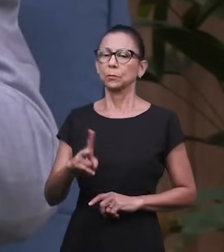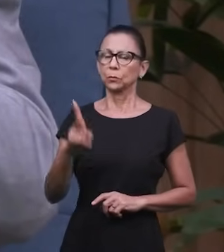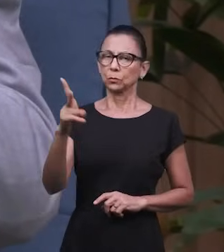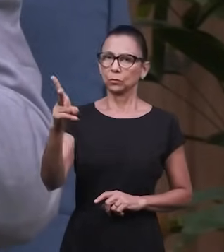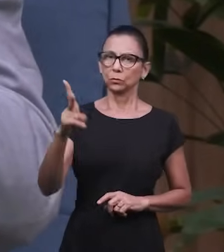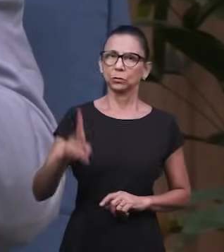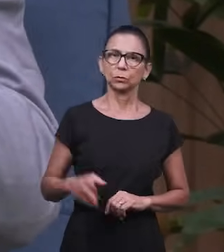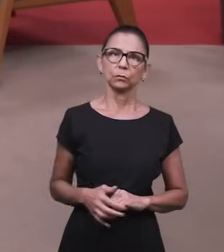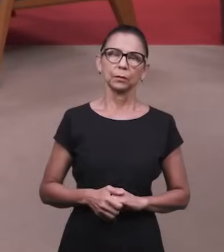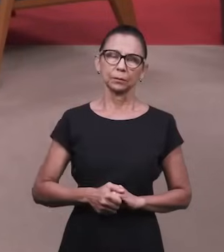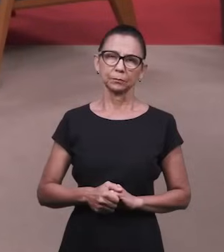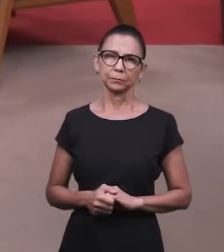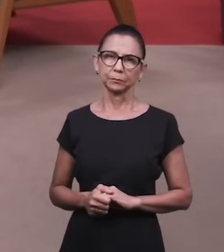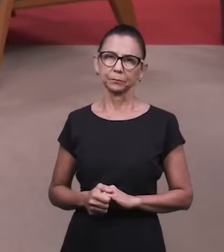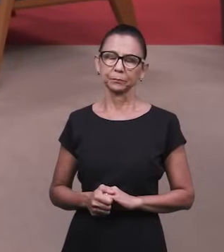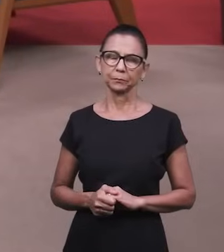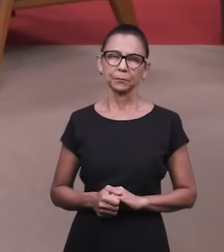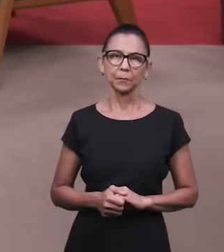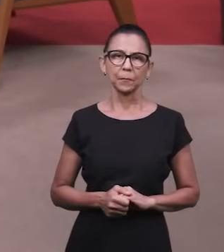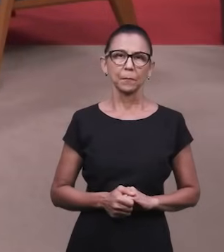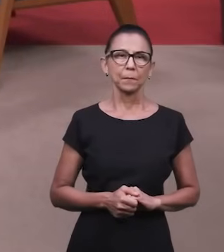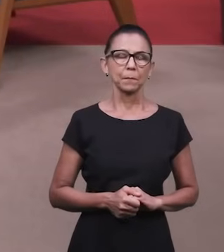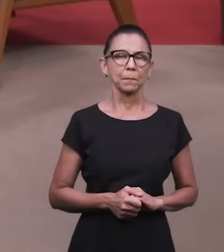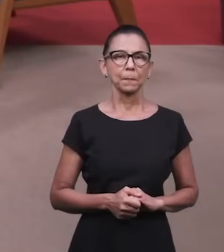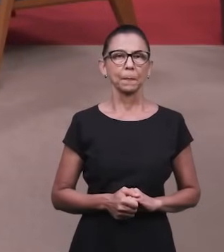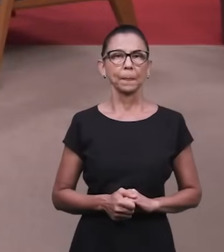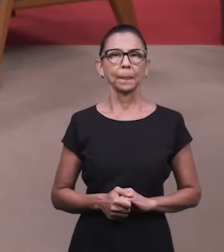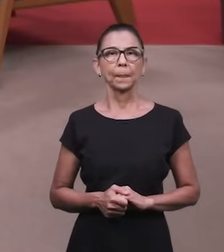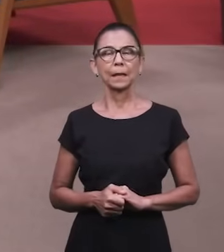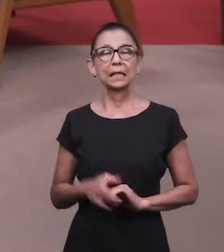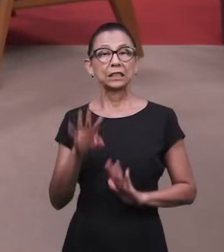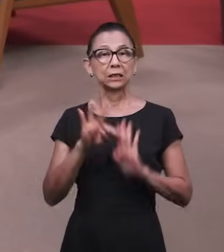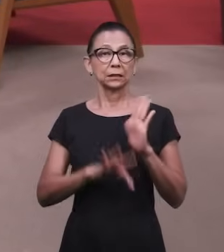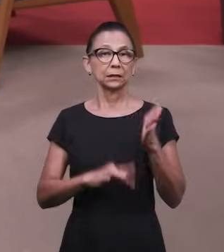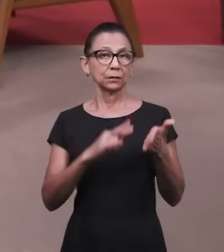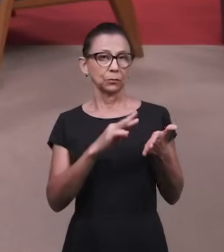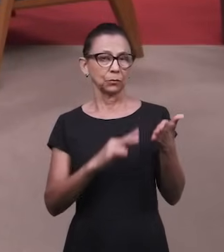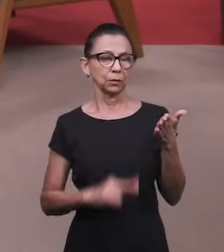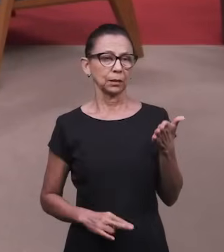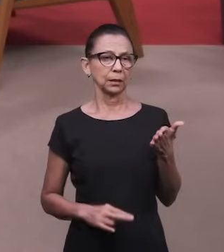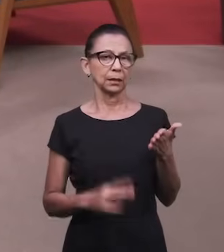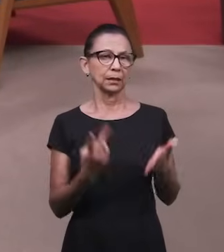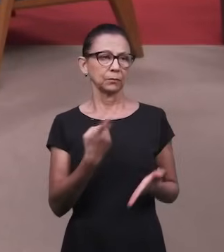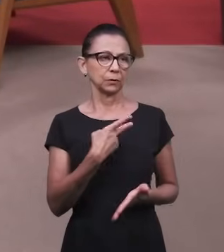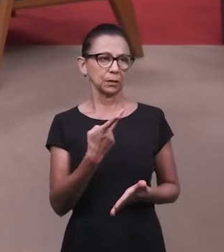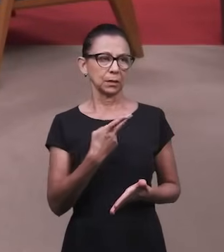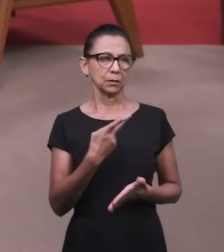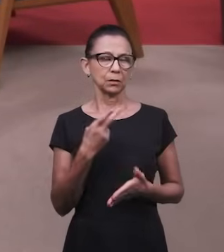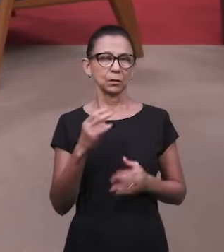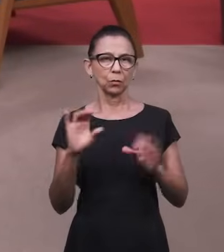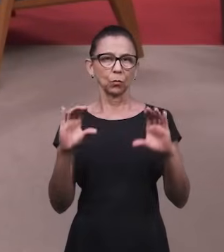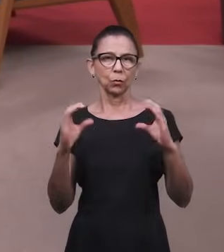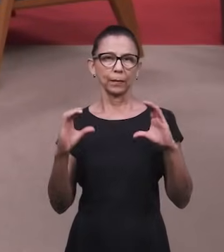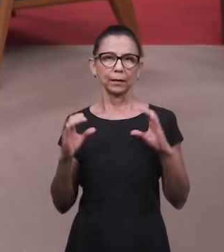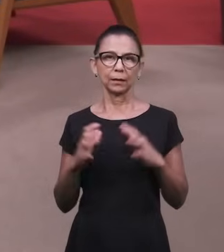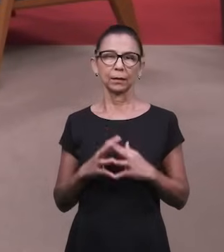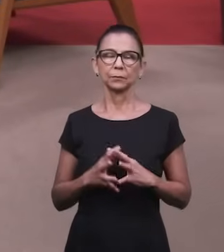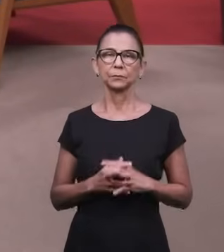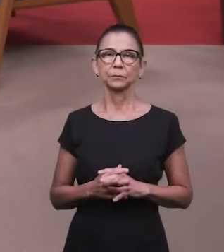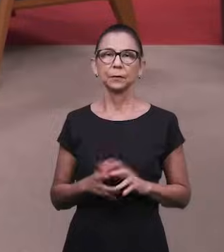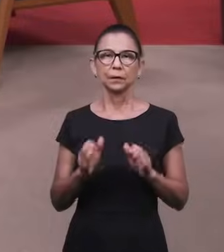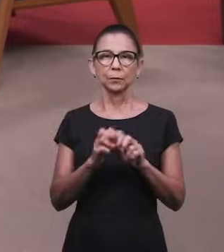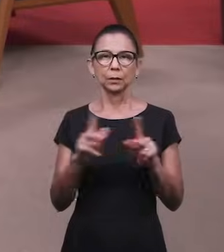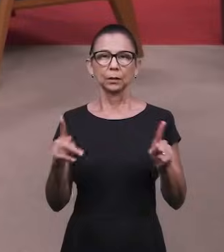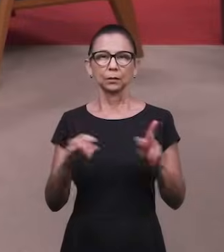um texto que fala sobre isso e para que vocês façam um comentário que está em Apocalipse capítulo 2,